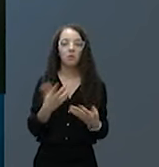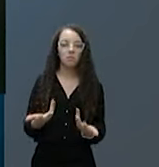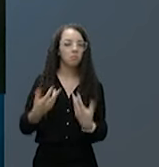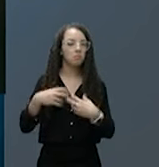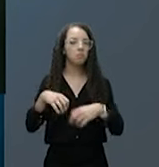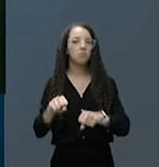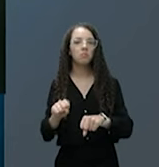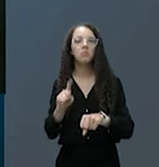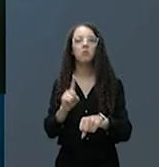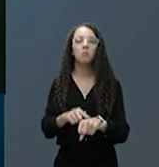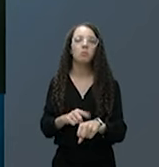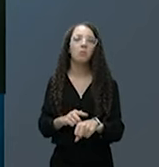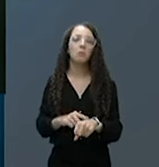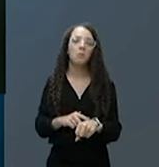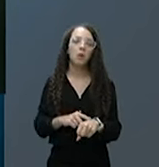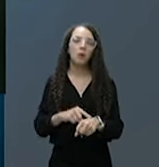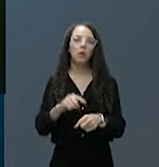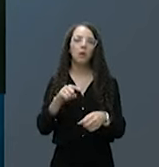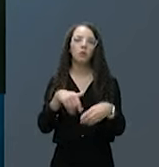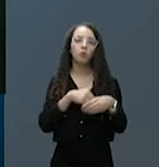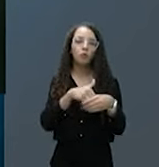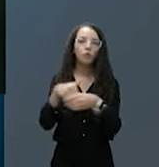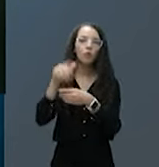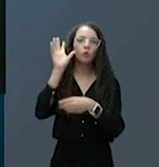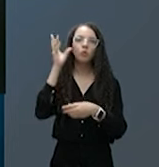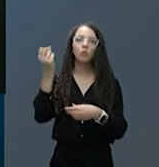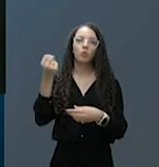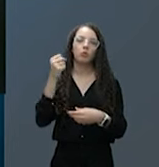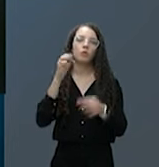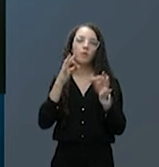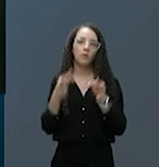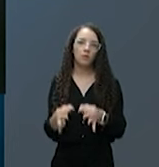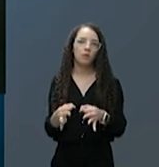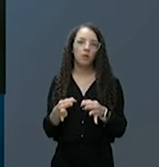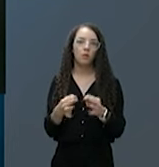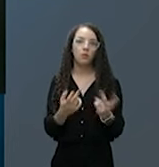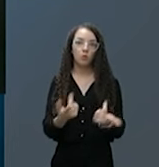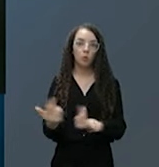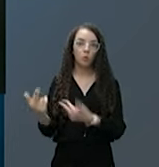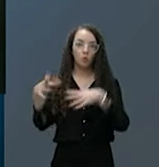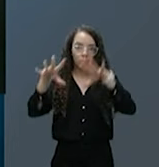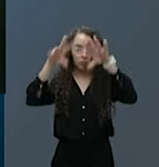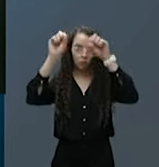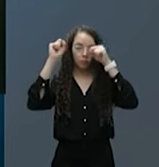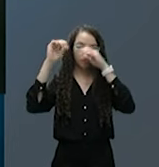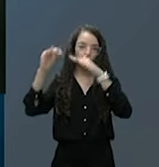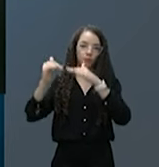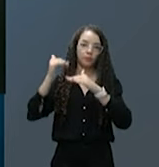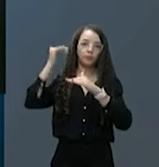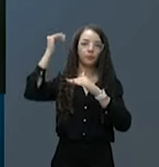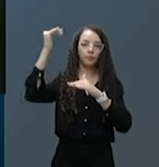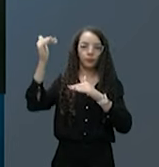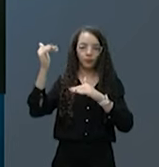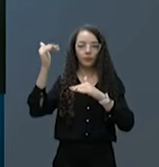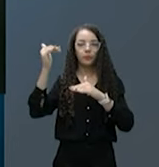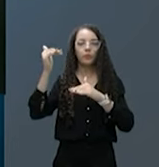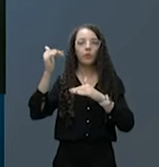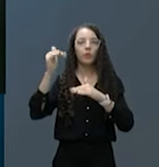recorrido coincidir com a orientação do Tribunal Superior. Proferido em sede de recurso extraordinário ou